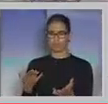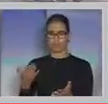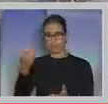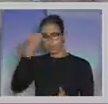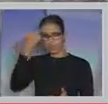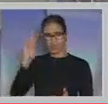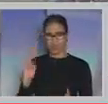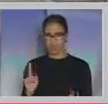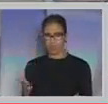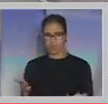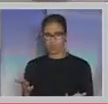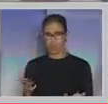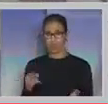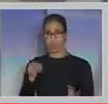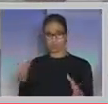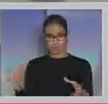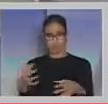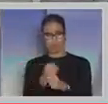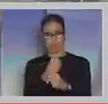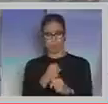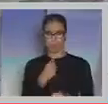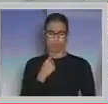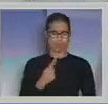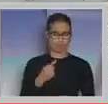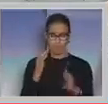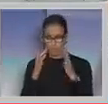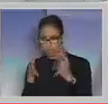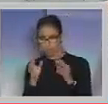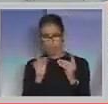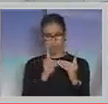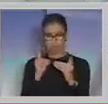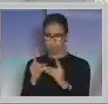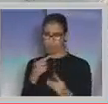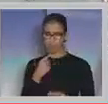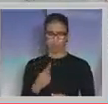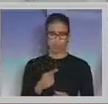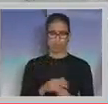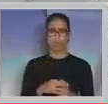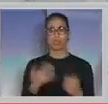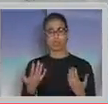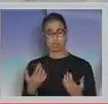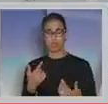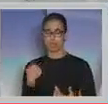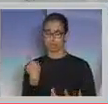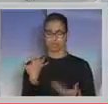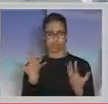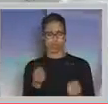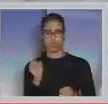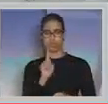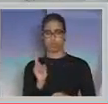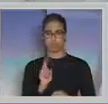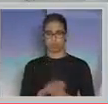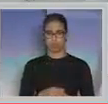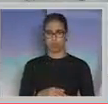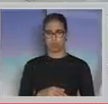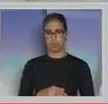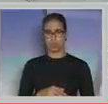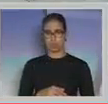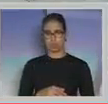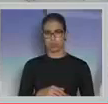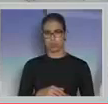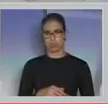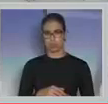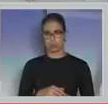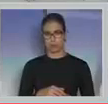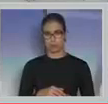da educação infantil na cidade de São Paulo então nós queremos repudiar veementemente a esse desmonte da educação e começou lá atrás